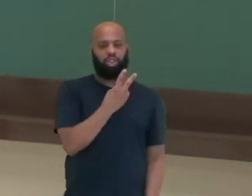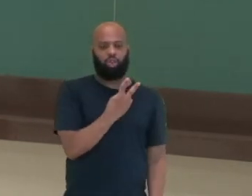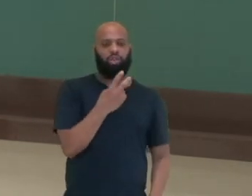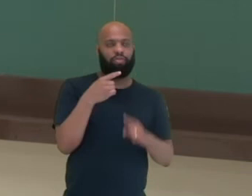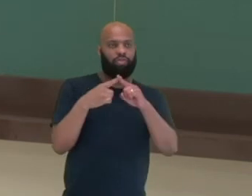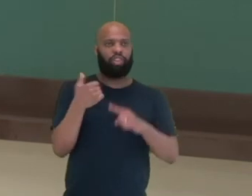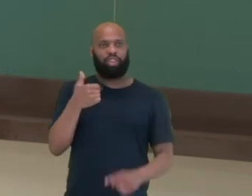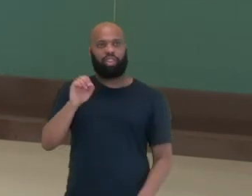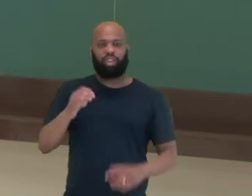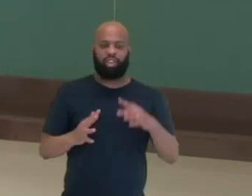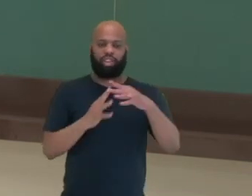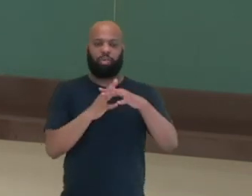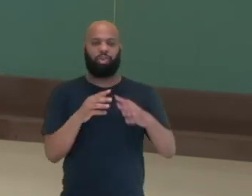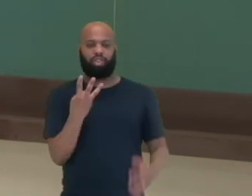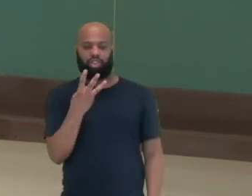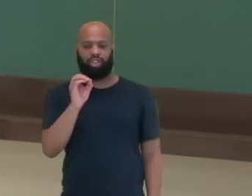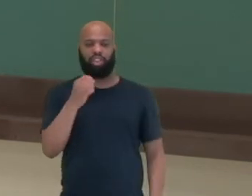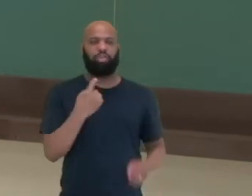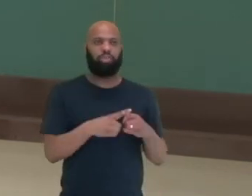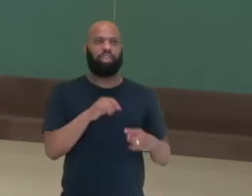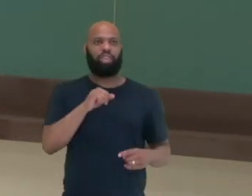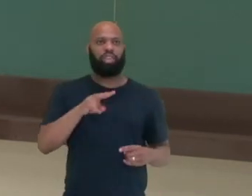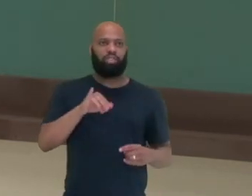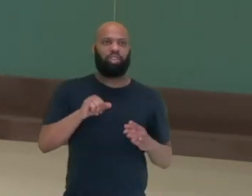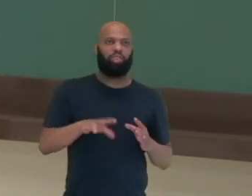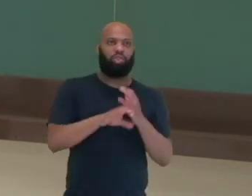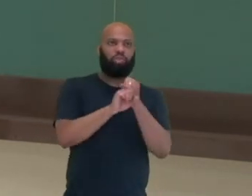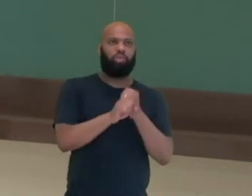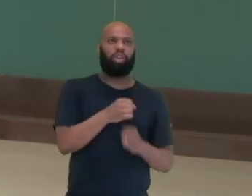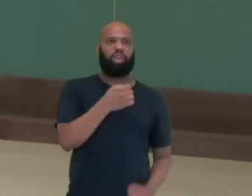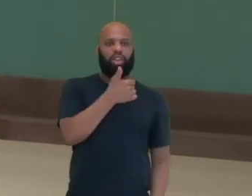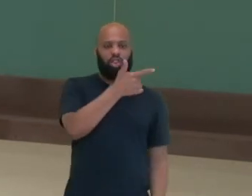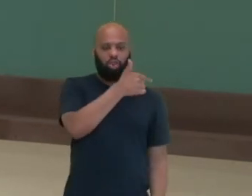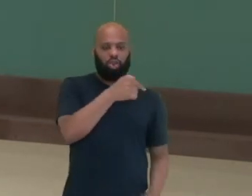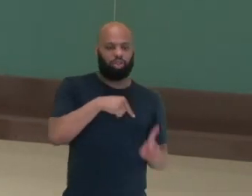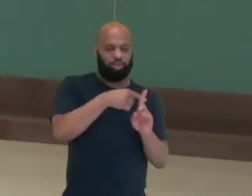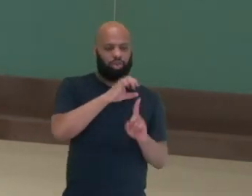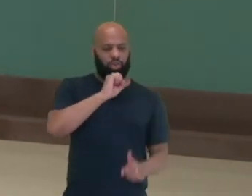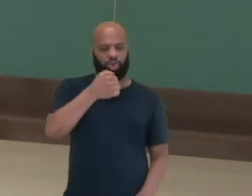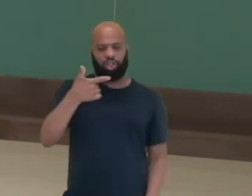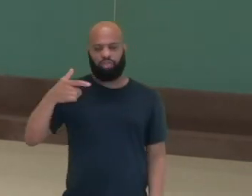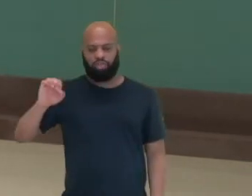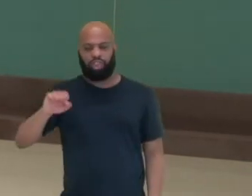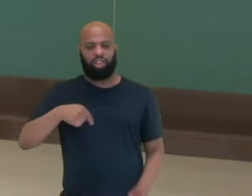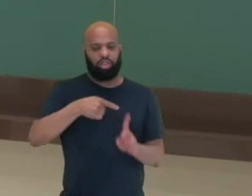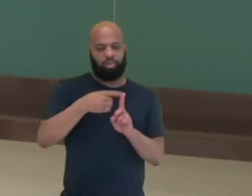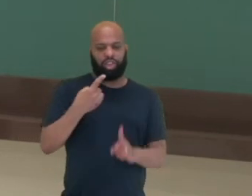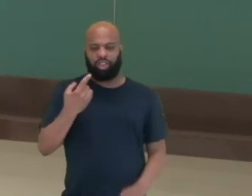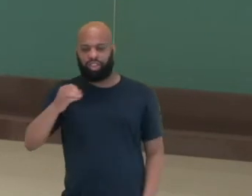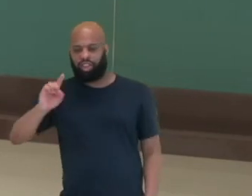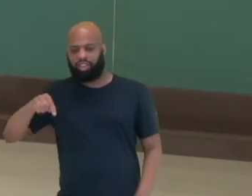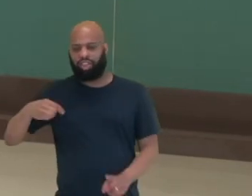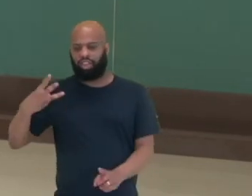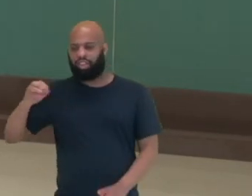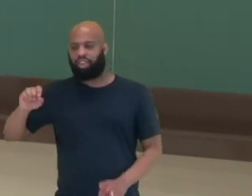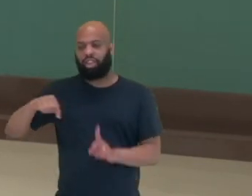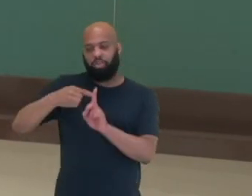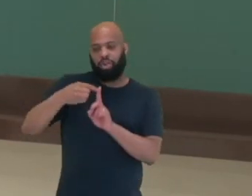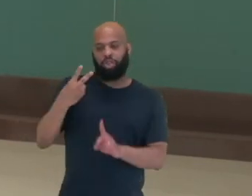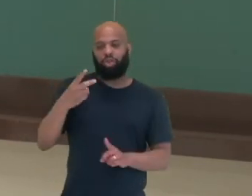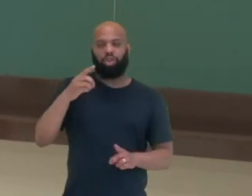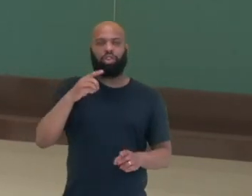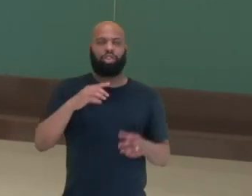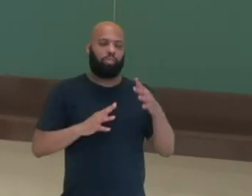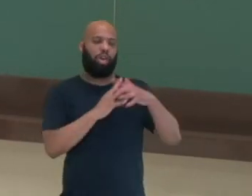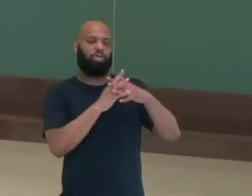porque extrapolou os 30, né? Se a gente somar 12 mais 8 é 20. Né? Mais 10 é 30, mais os dois que passou ali